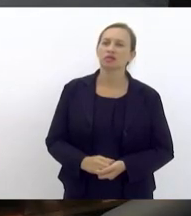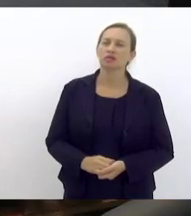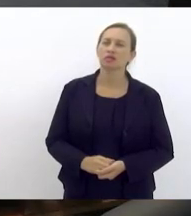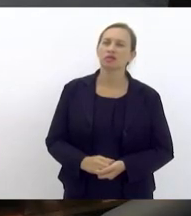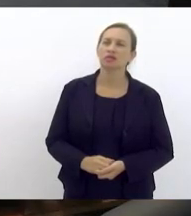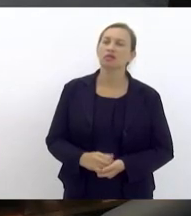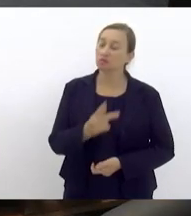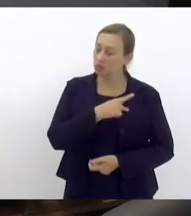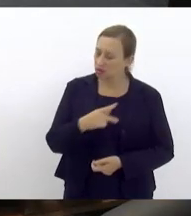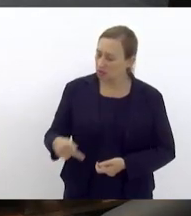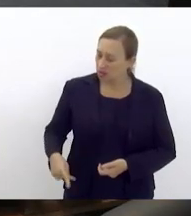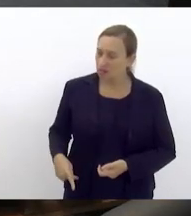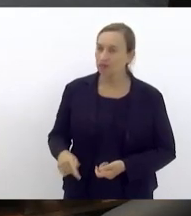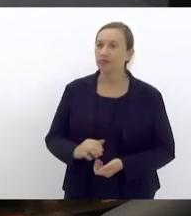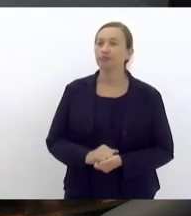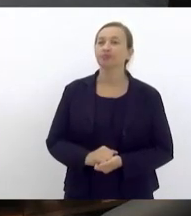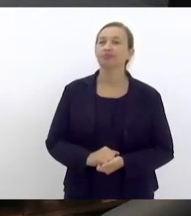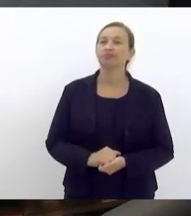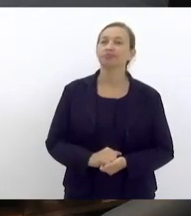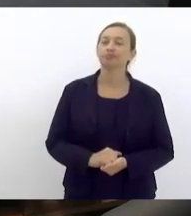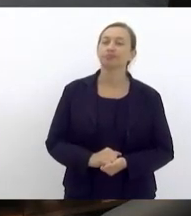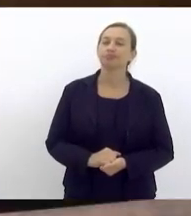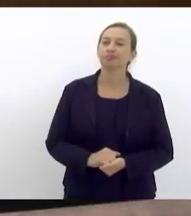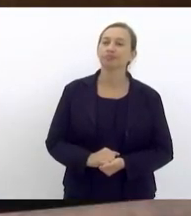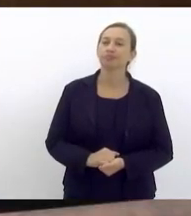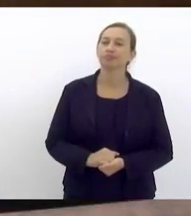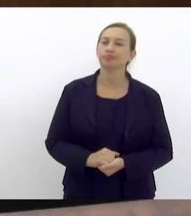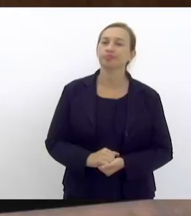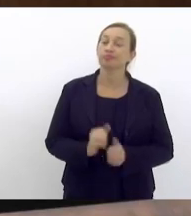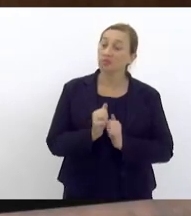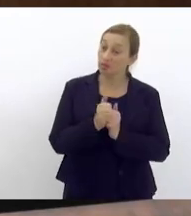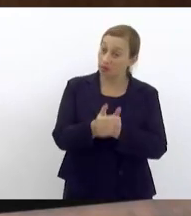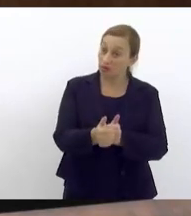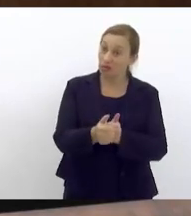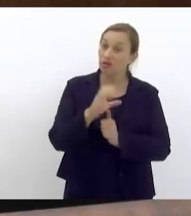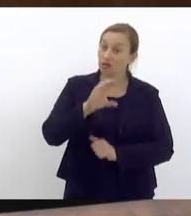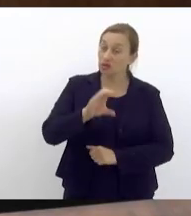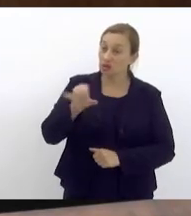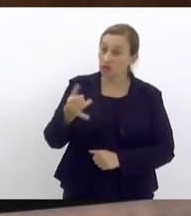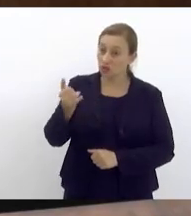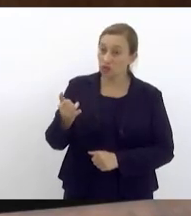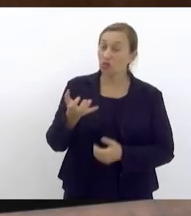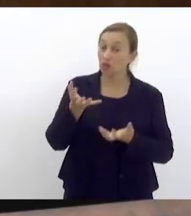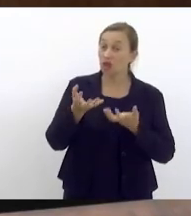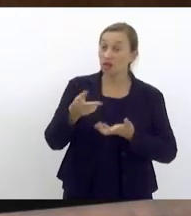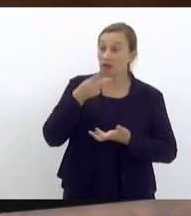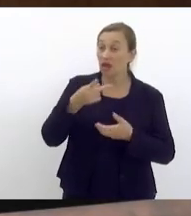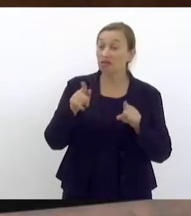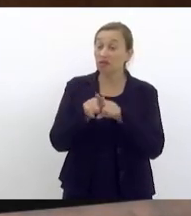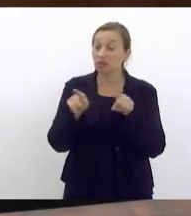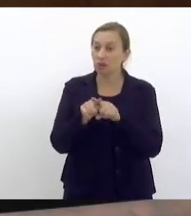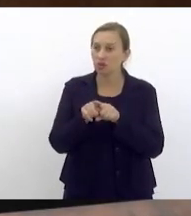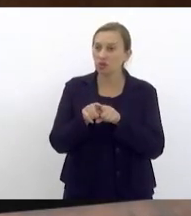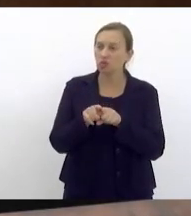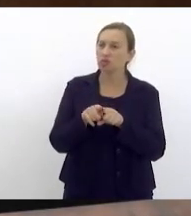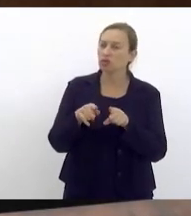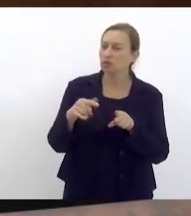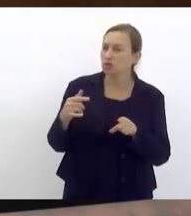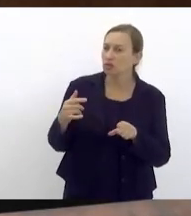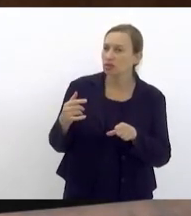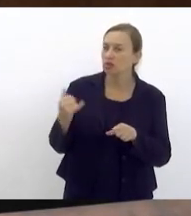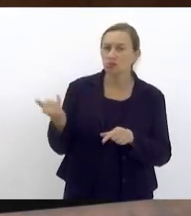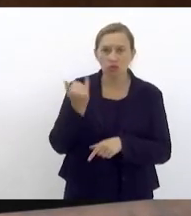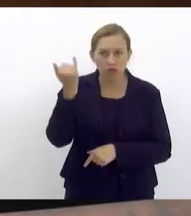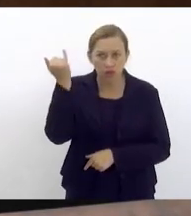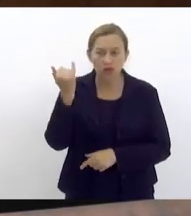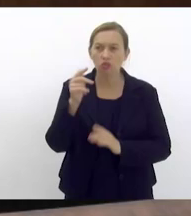Presidente o parecer nós vamos seguir o parecer da ccj eu queria dizer também que é muito meritório o